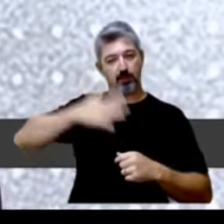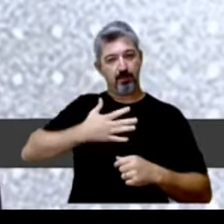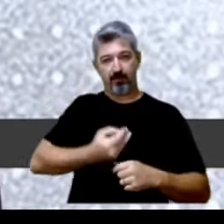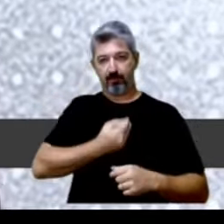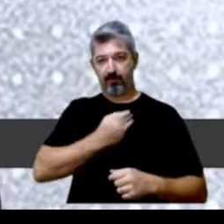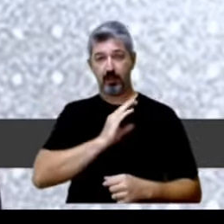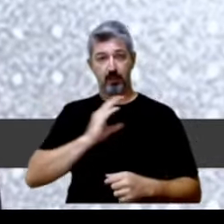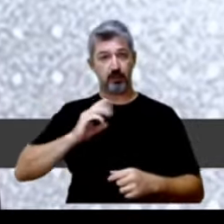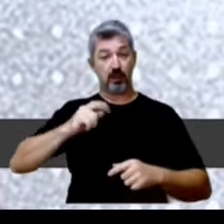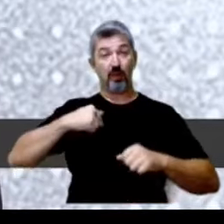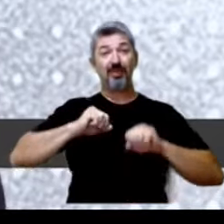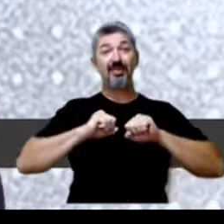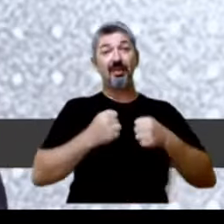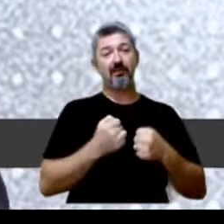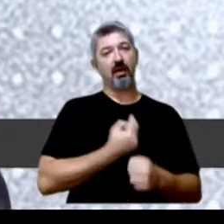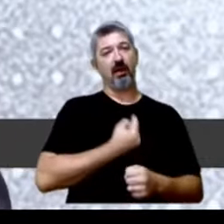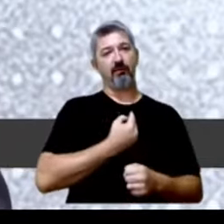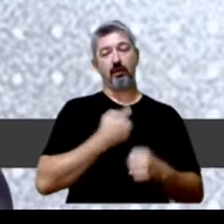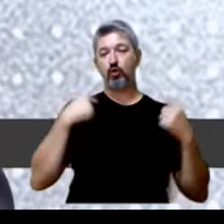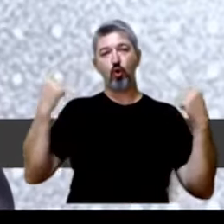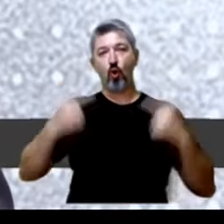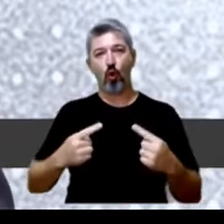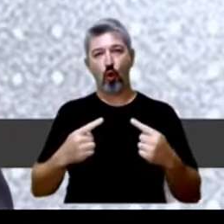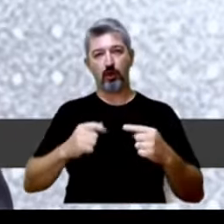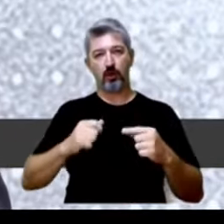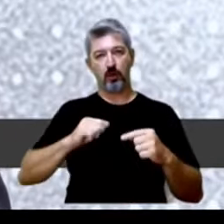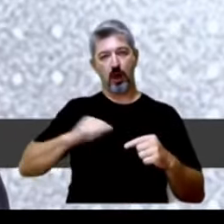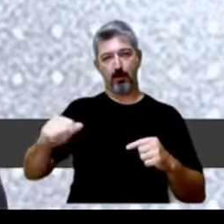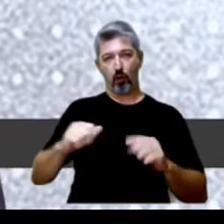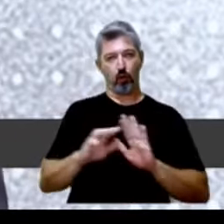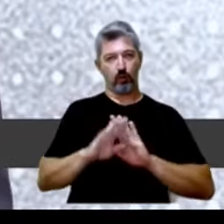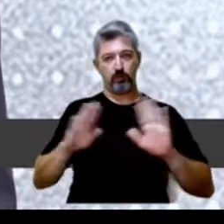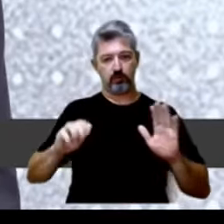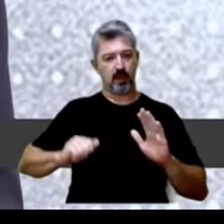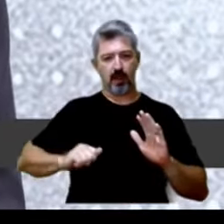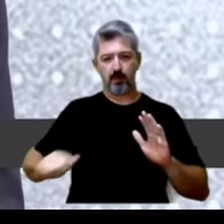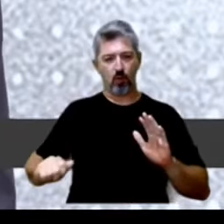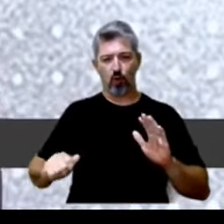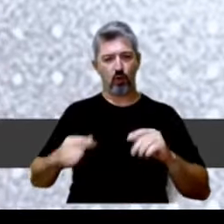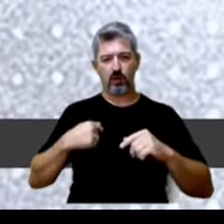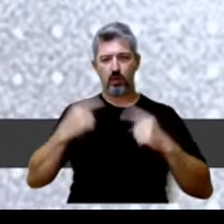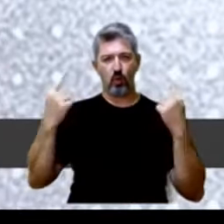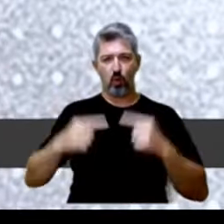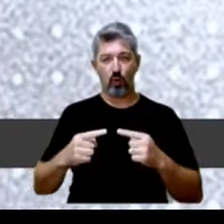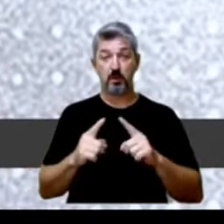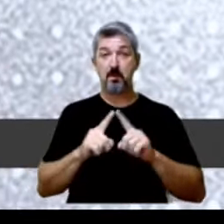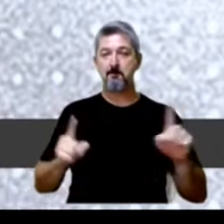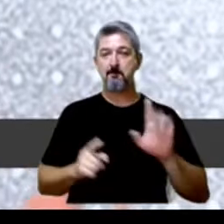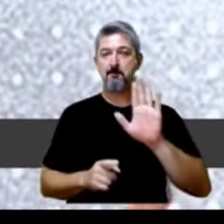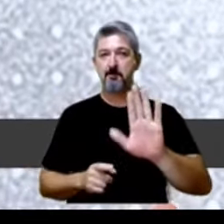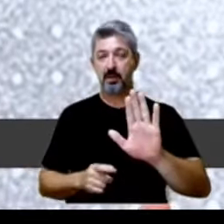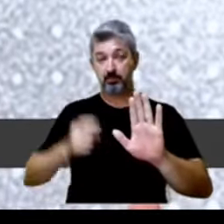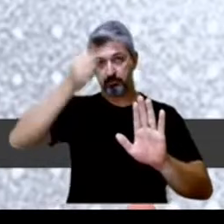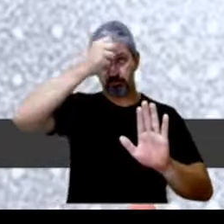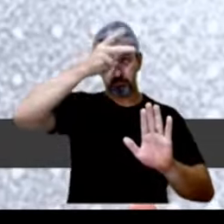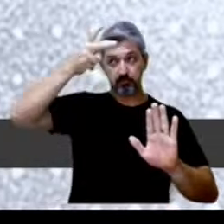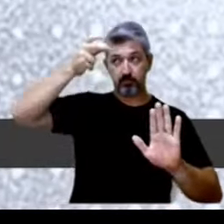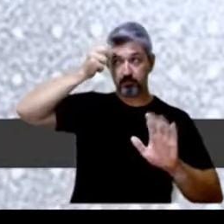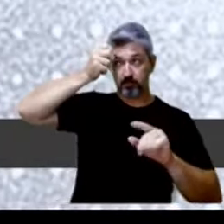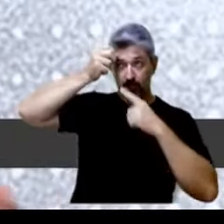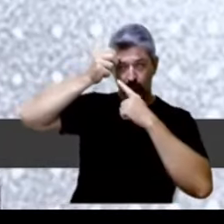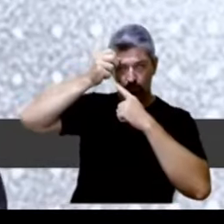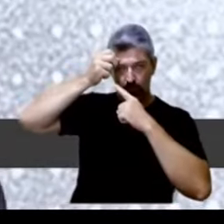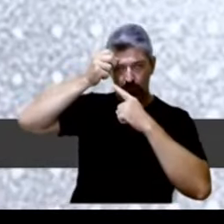defender a vida contra o aborto, defender a vida desde a concepção. Agora, a Prefeitura de São Paulo, e nenhuma prefeitura, vai